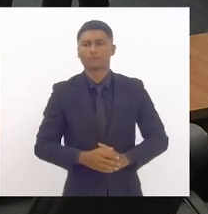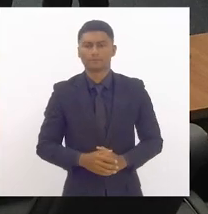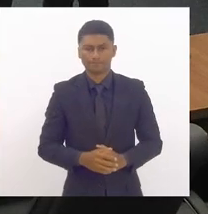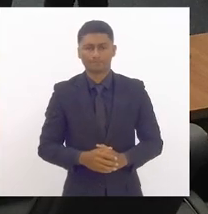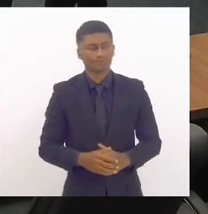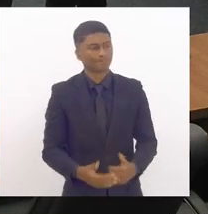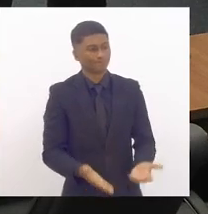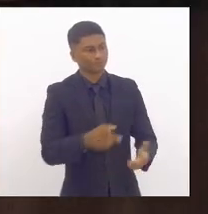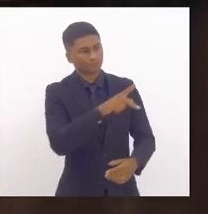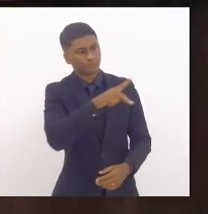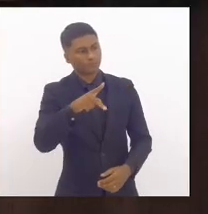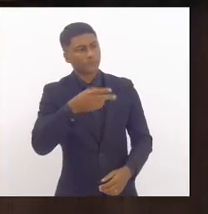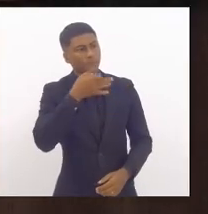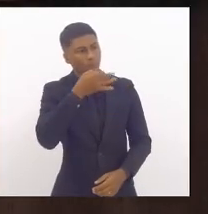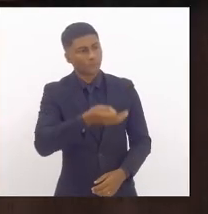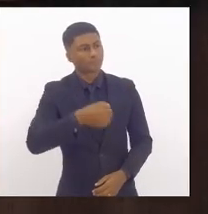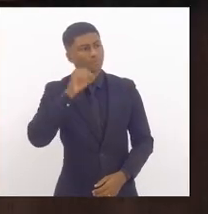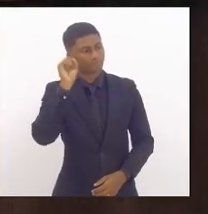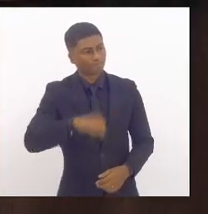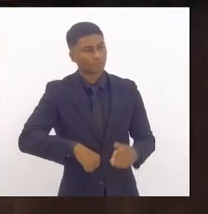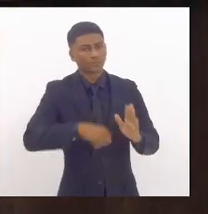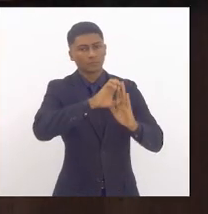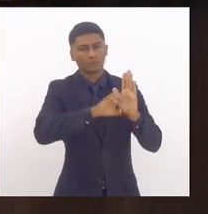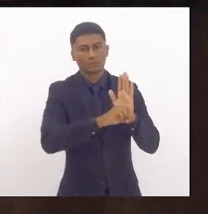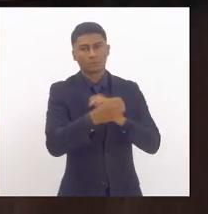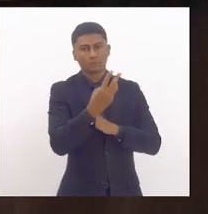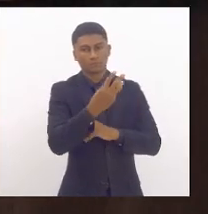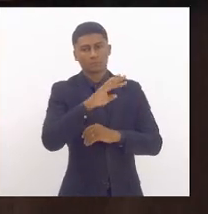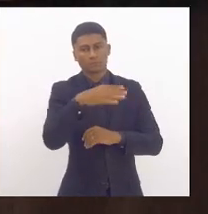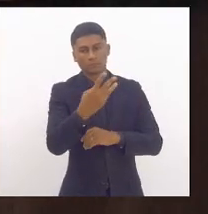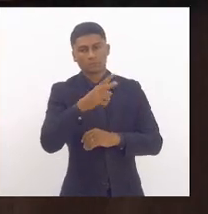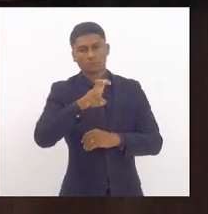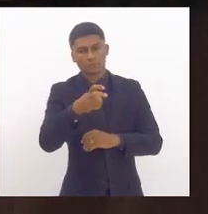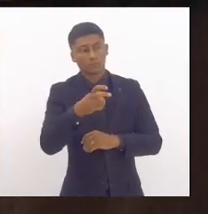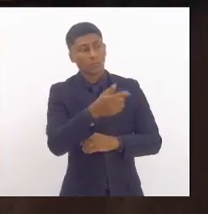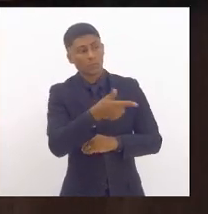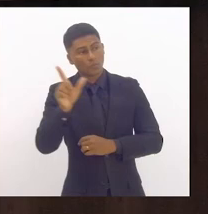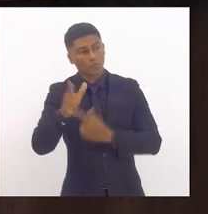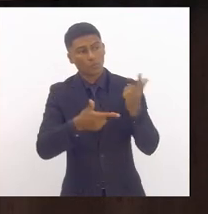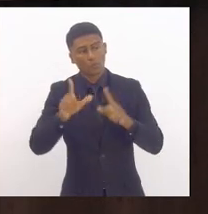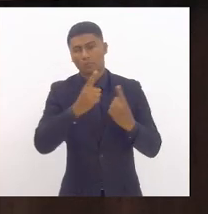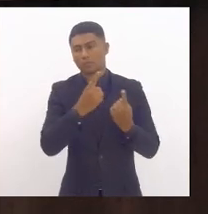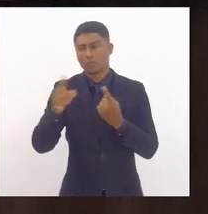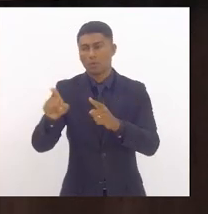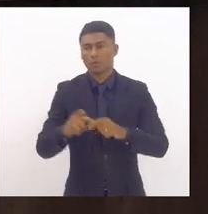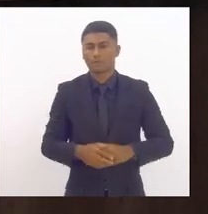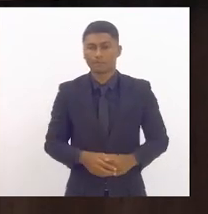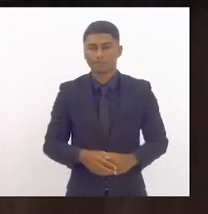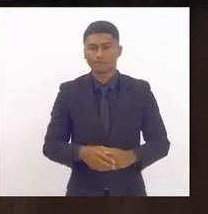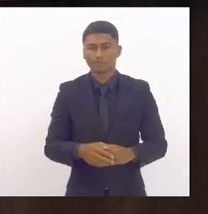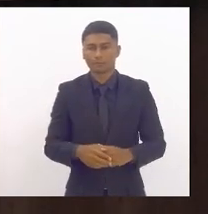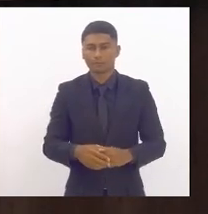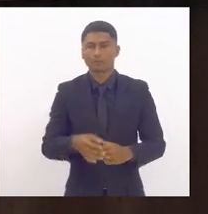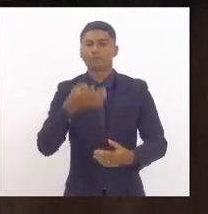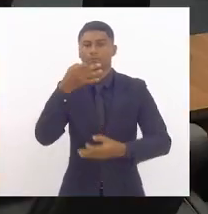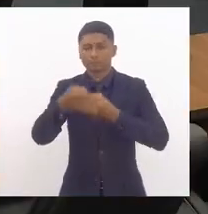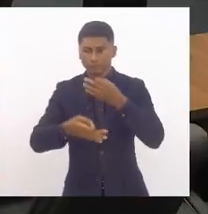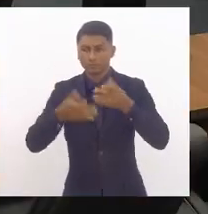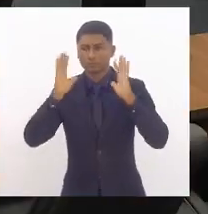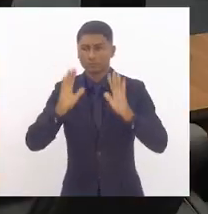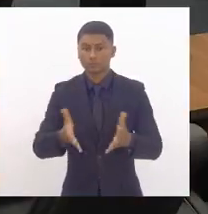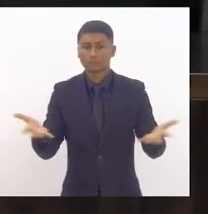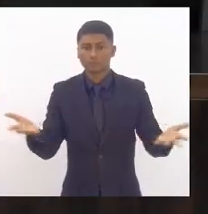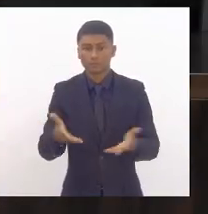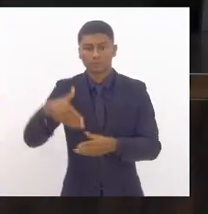Senhor presidente, o parecer é favorável às emendas 3, 4, 5 e contrário às demais. Em, os pareceres emitidos, então, em